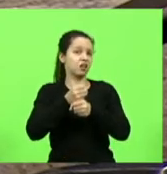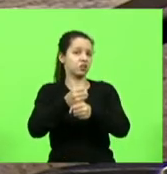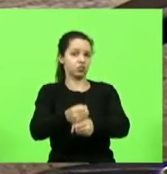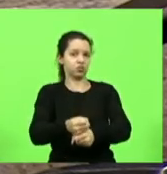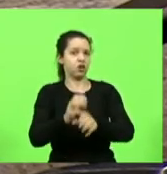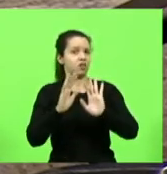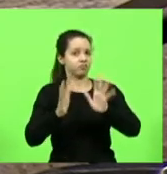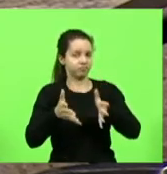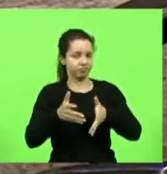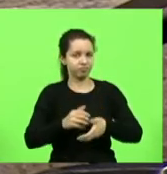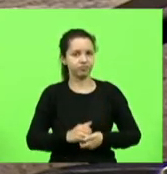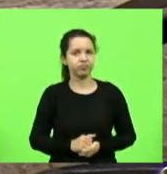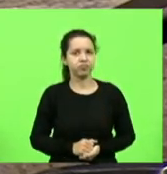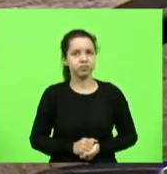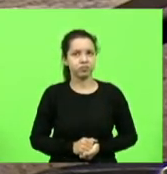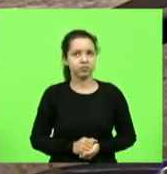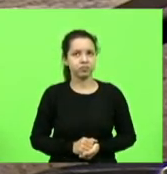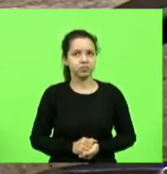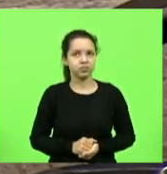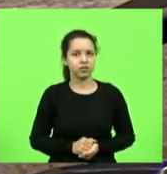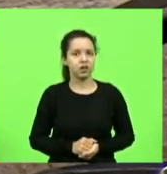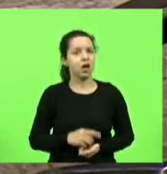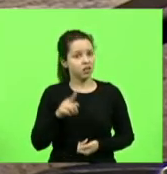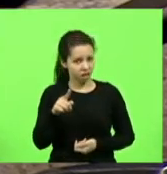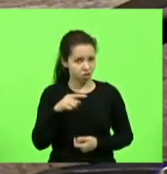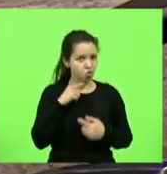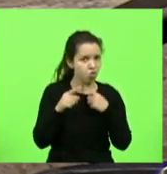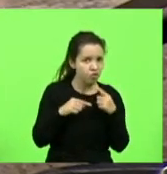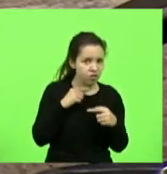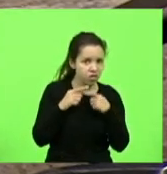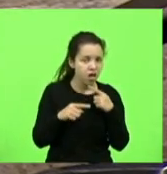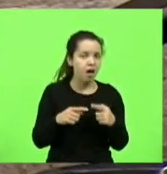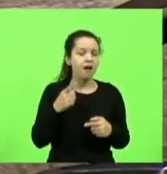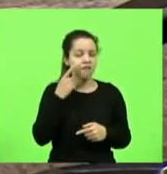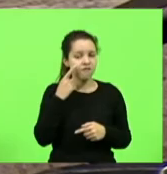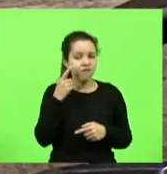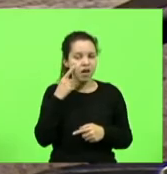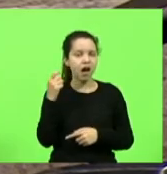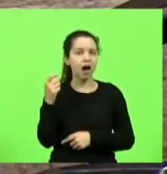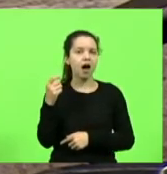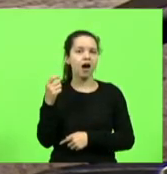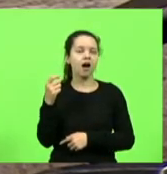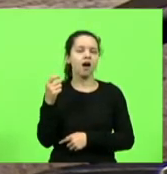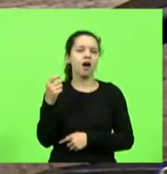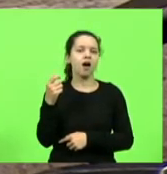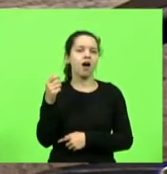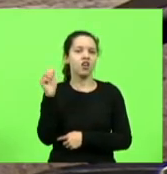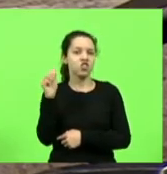Qualquer dúvida de como que isso termina, atravessa a fronteira com a Argentina e vai olhar.